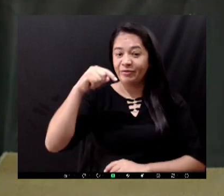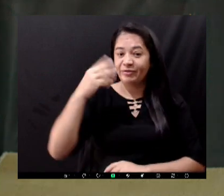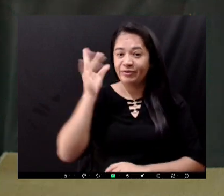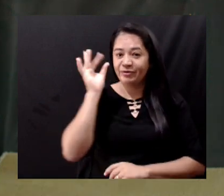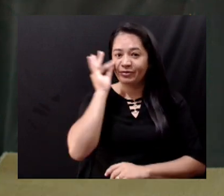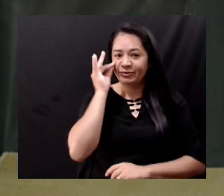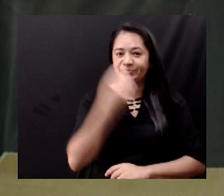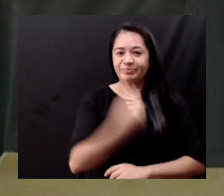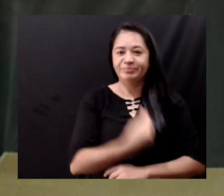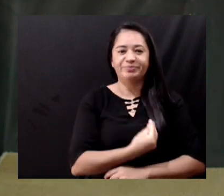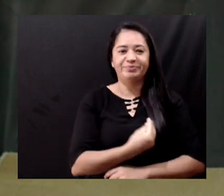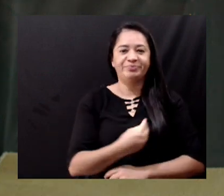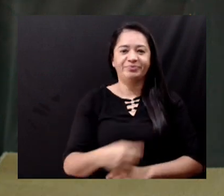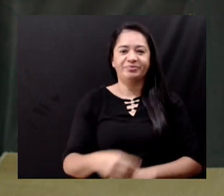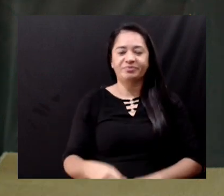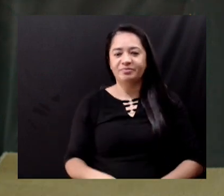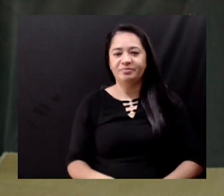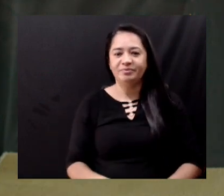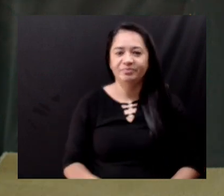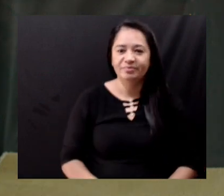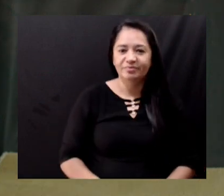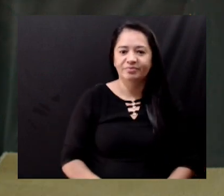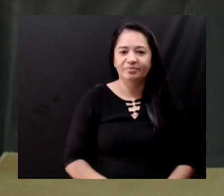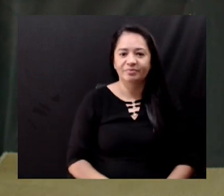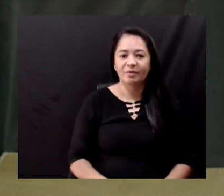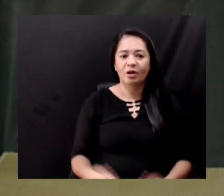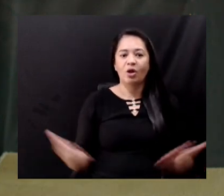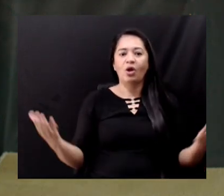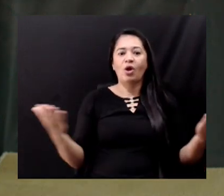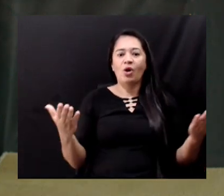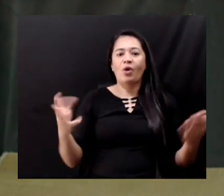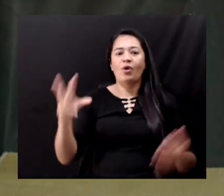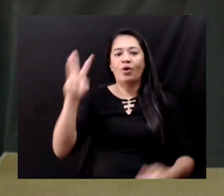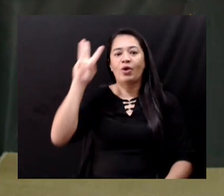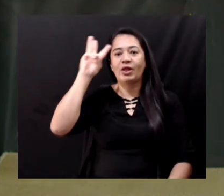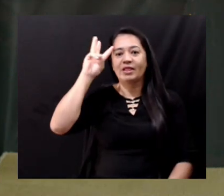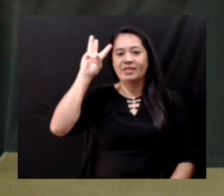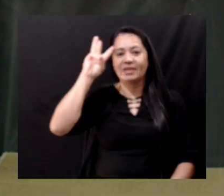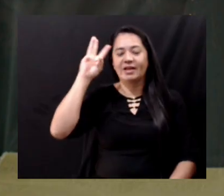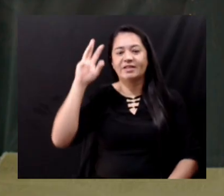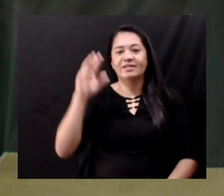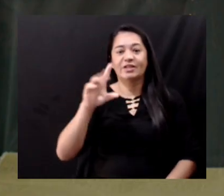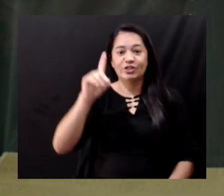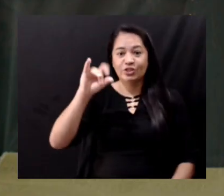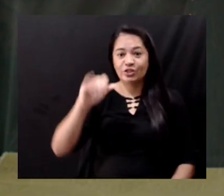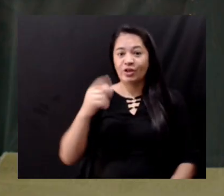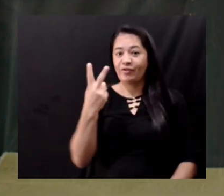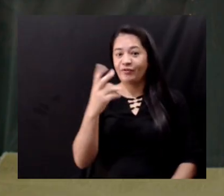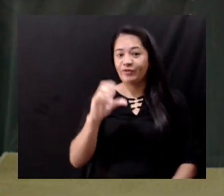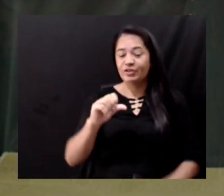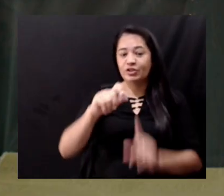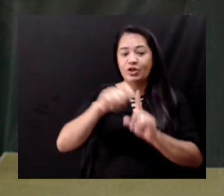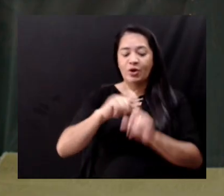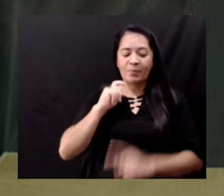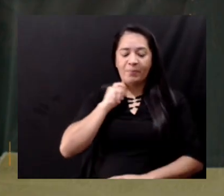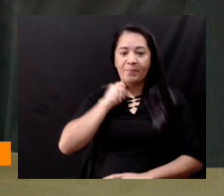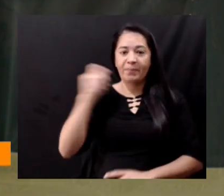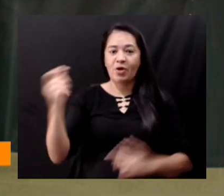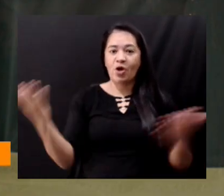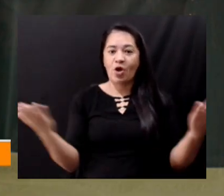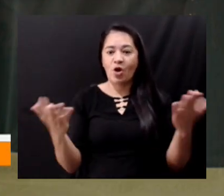Câmara Campinas. Hoje é terça-feira, dia 29 de abril, e hoje temos um tema que vai mexer com o